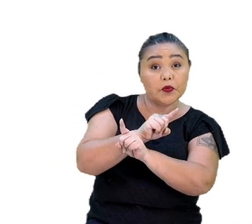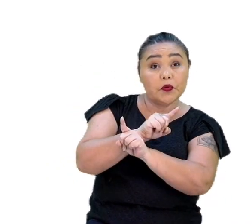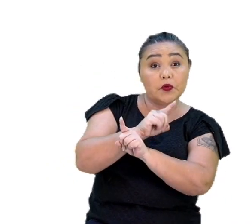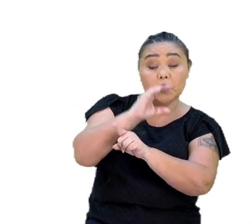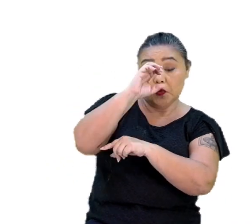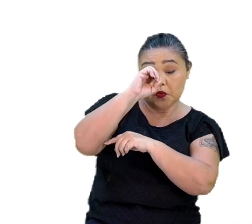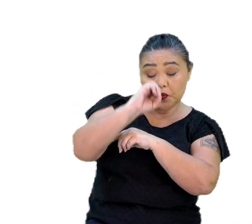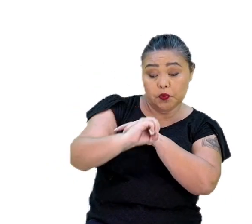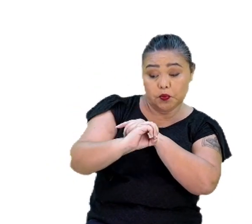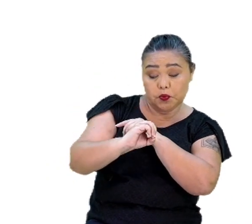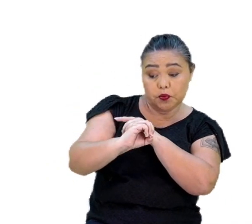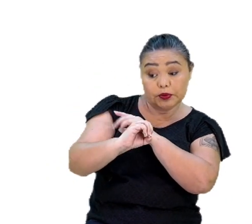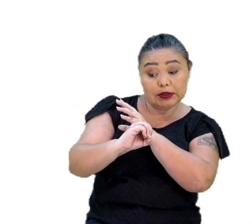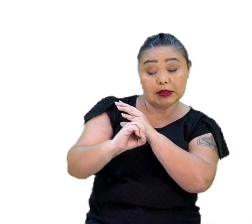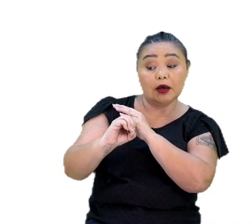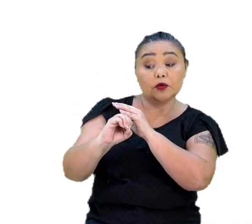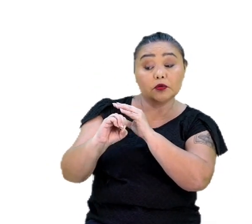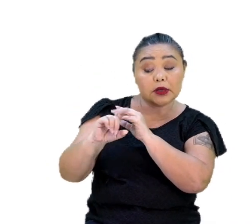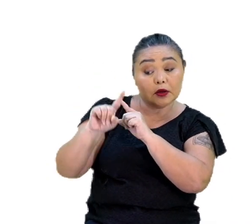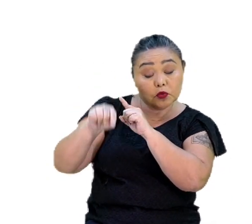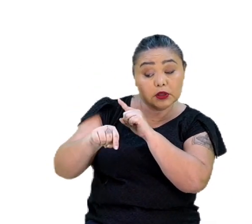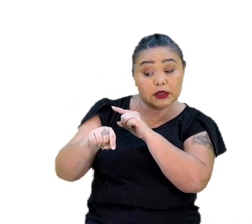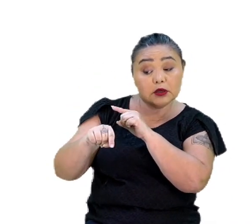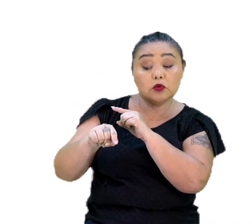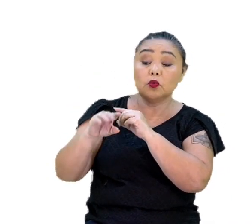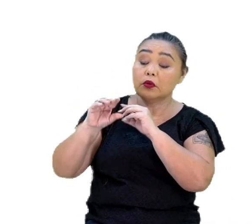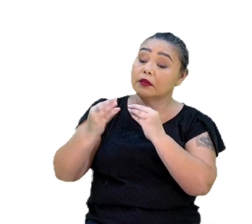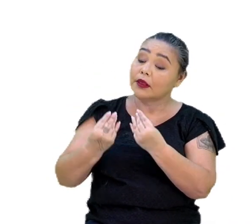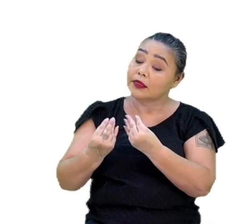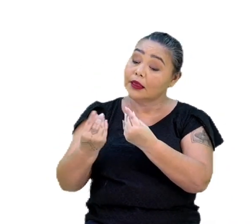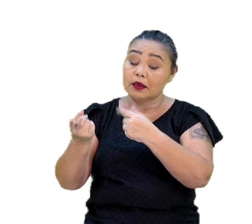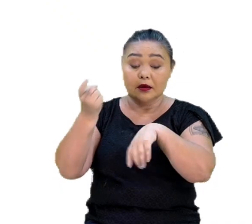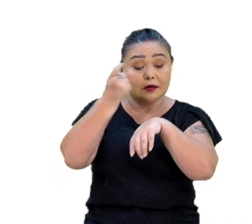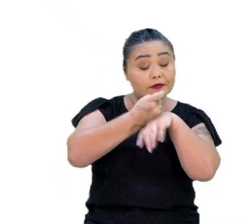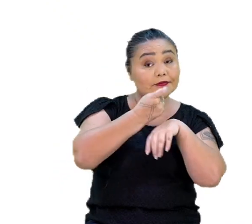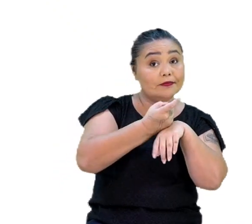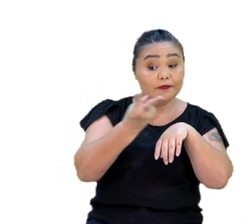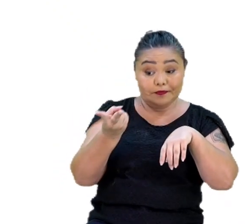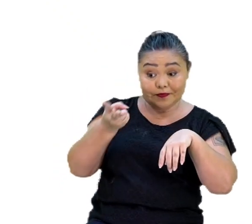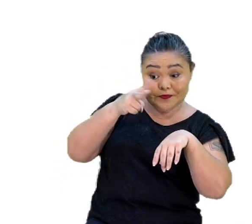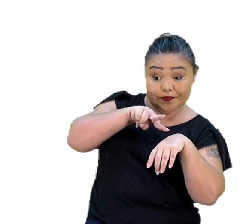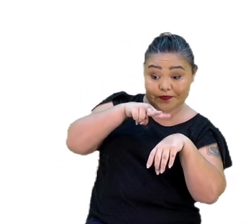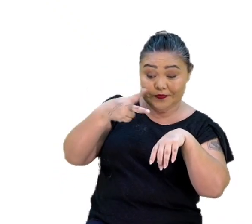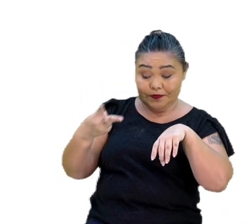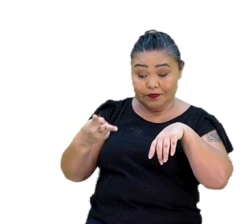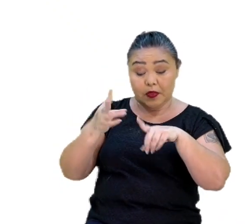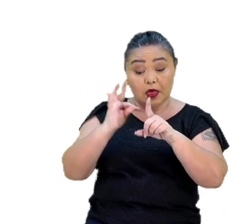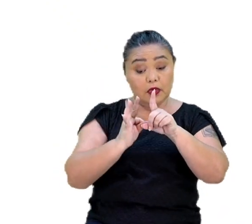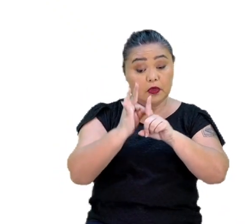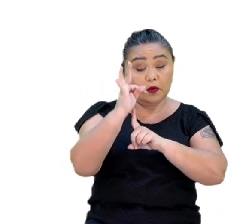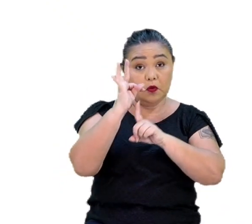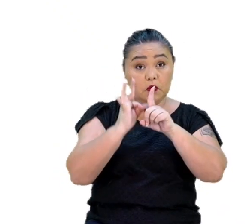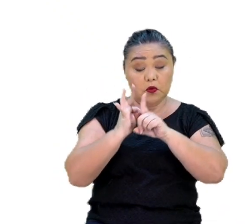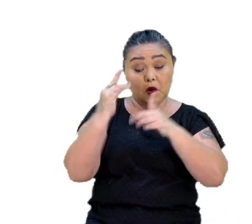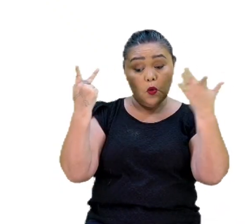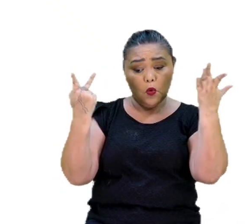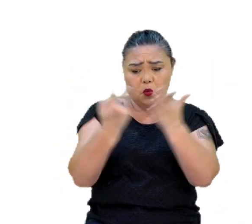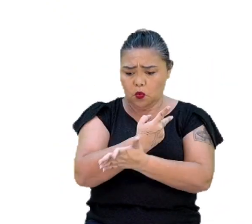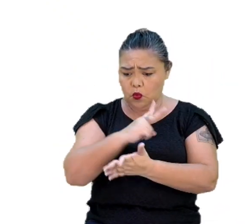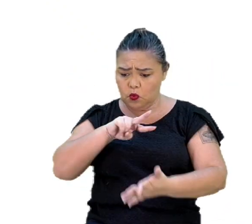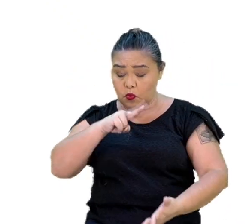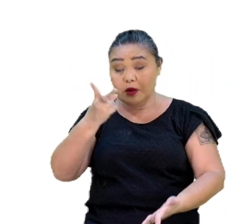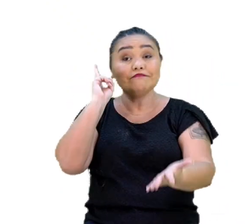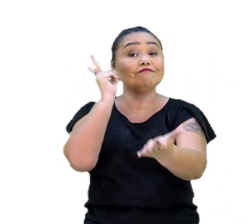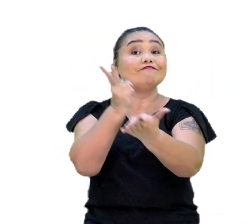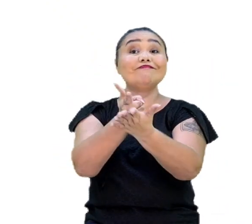graus Celsius ela vai começar a passar do líquido para o sólido. Mas a temperatura em que ocorre essa mudança é a